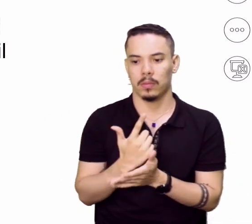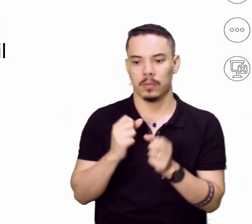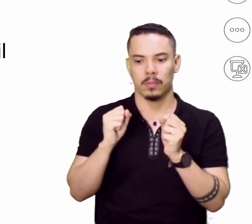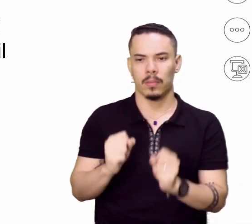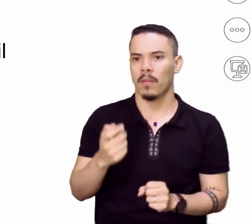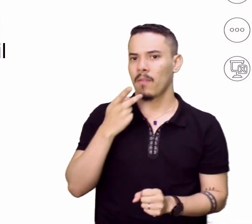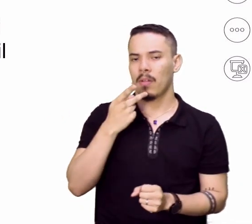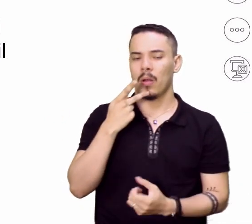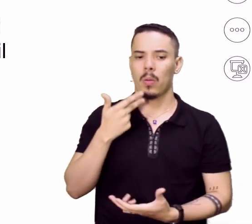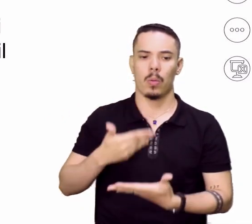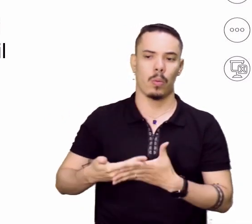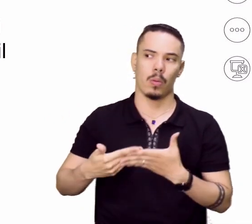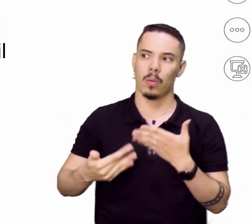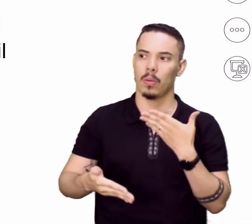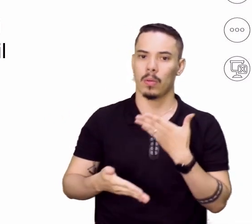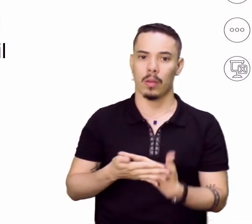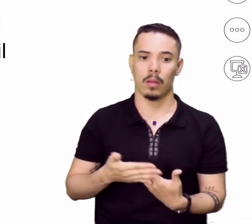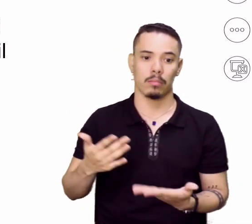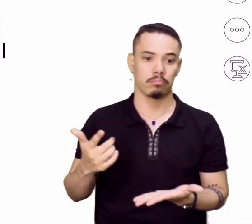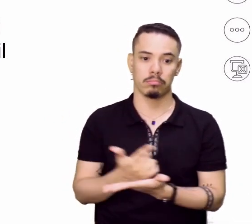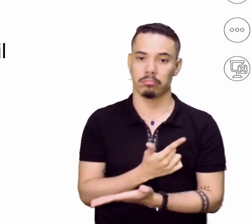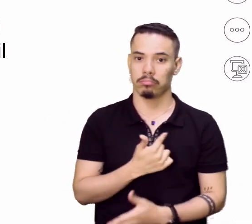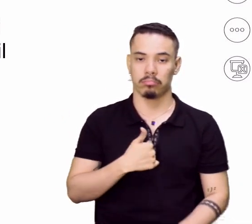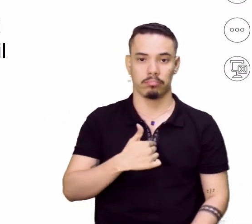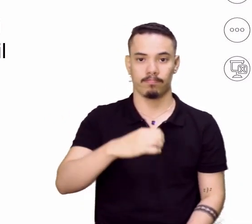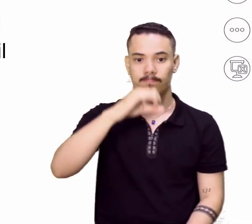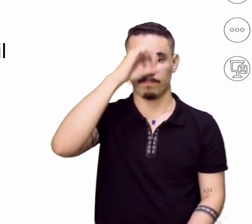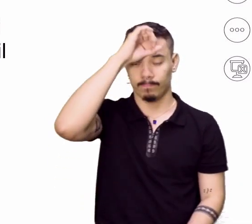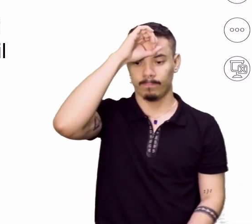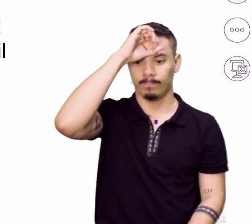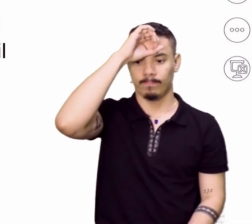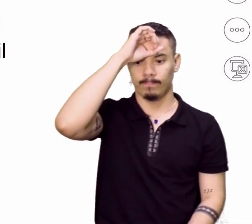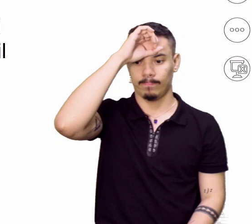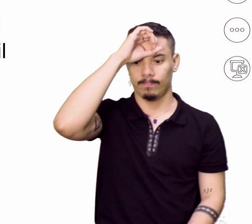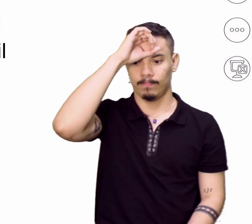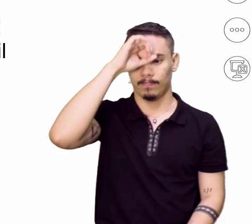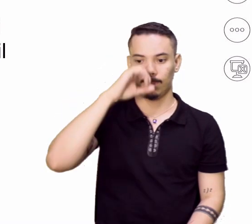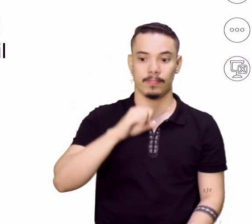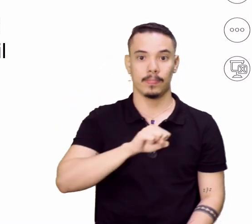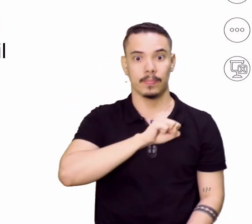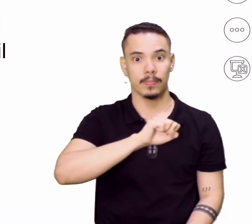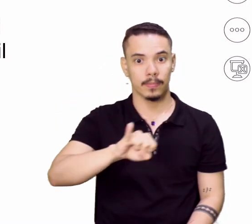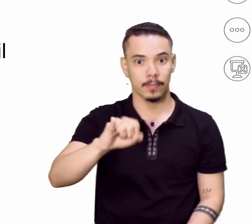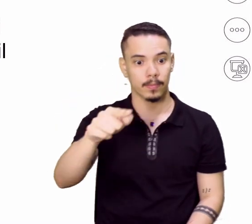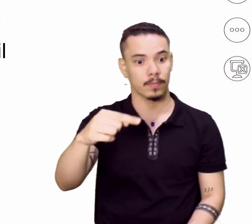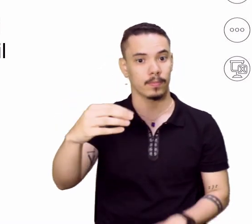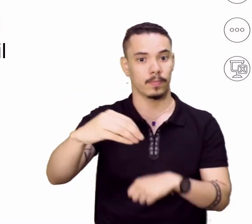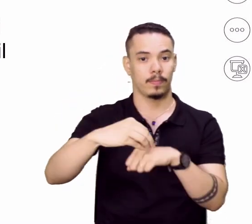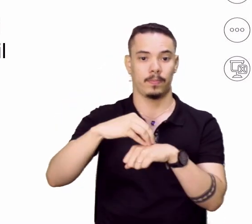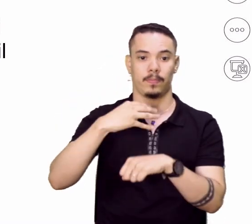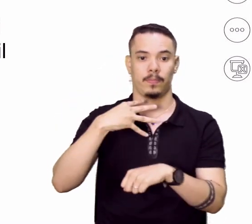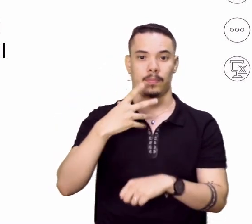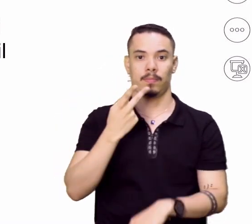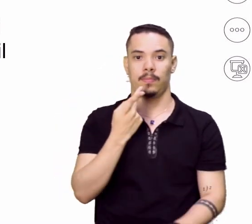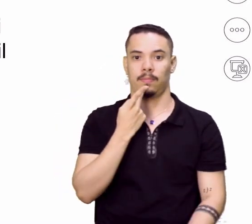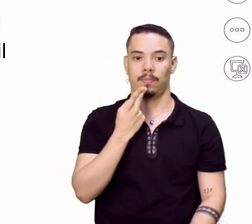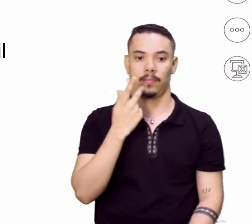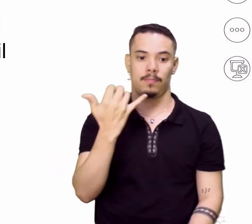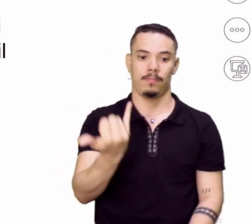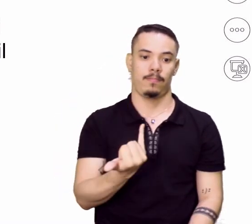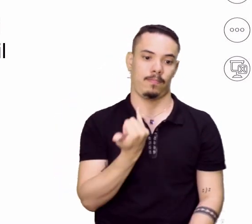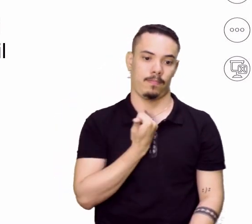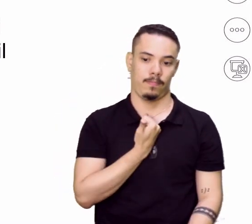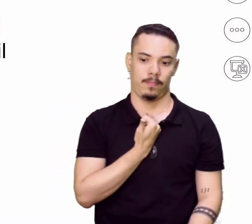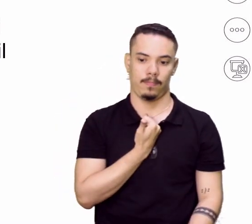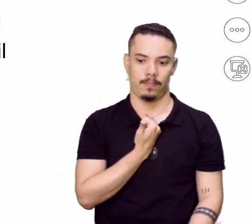qualquer livro, né, no mundo e eu não vou saber qual livro é, a não ser que você me conte, me diga que livro